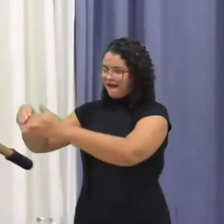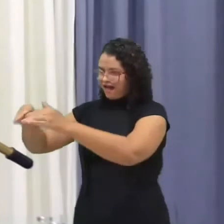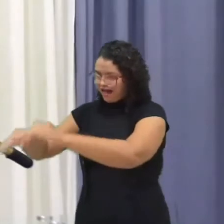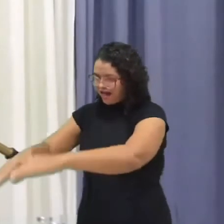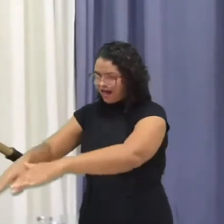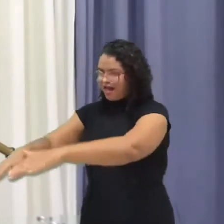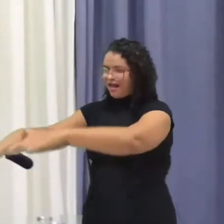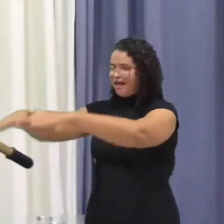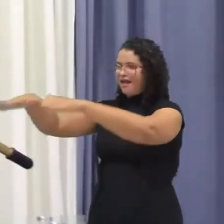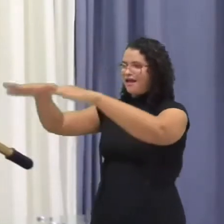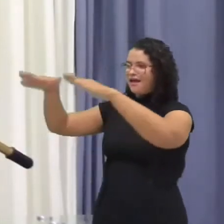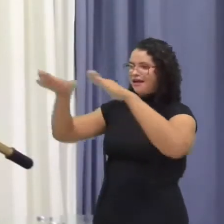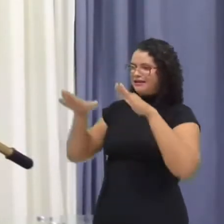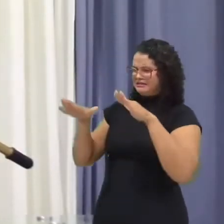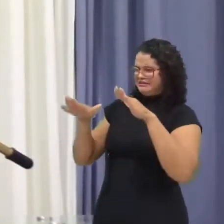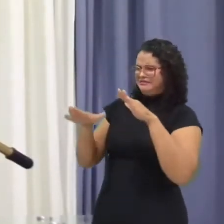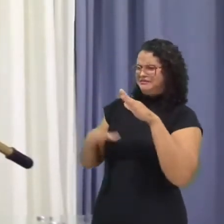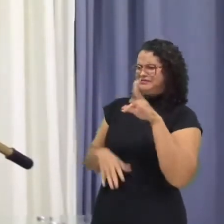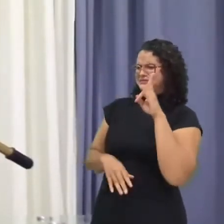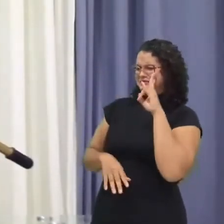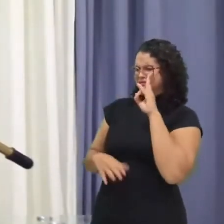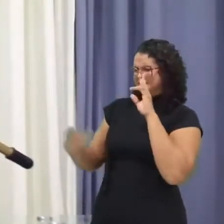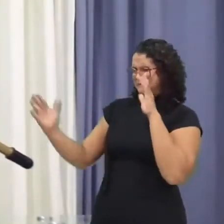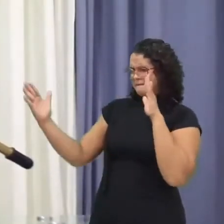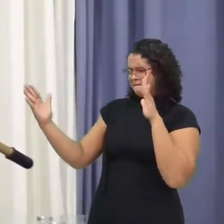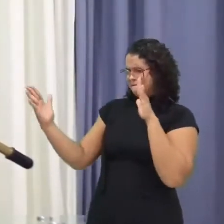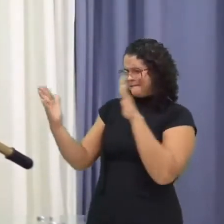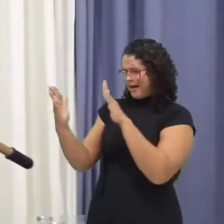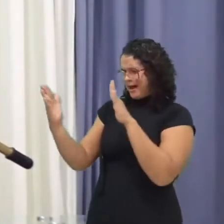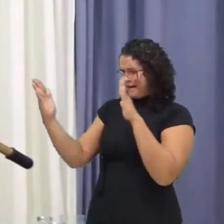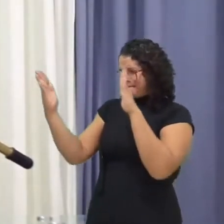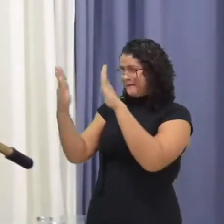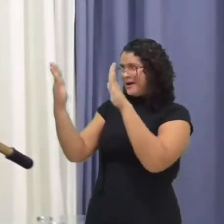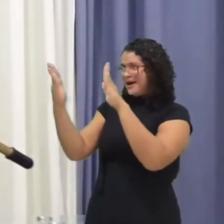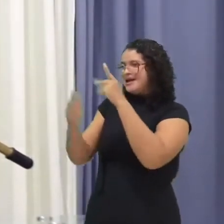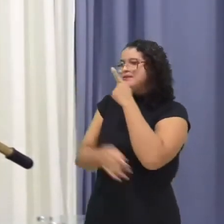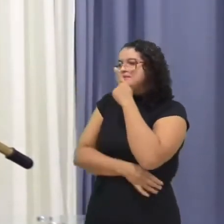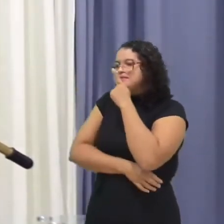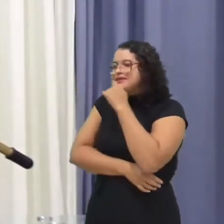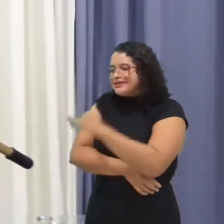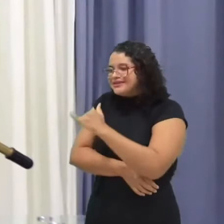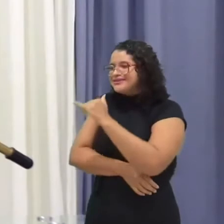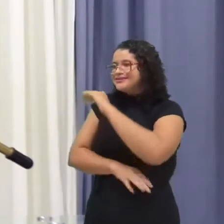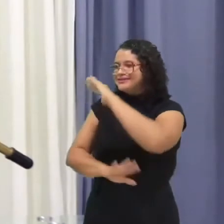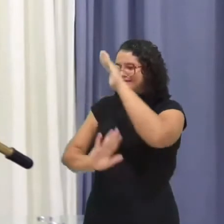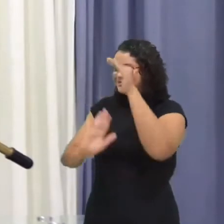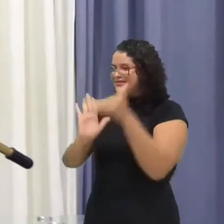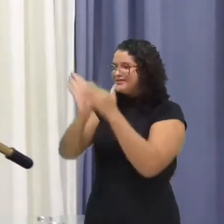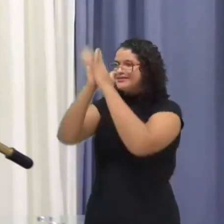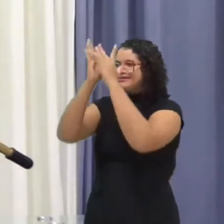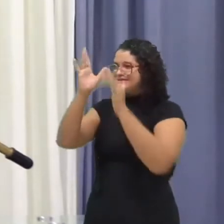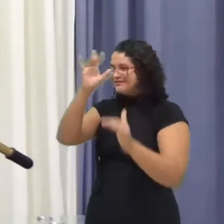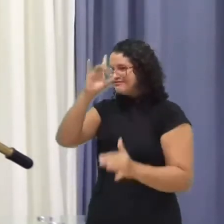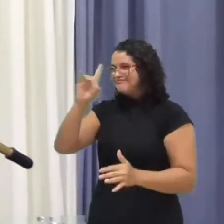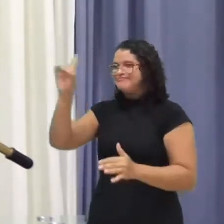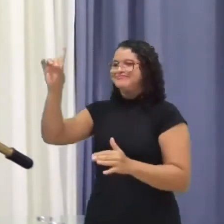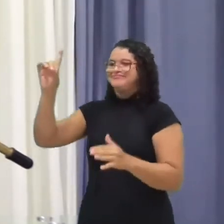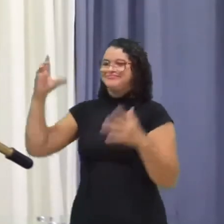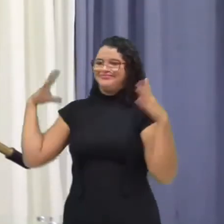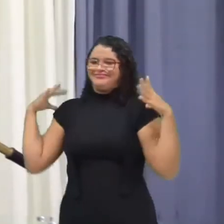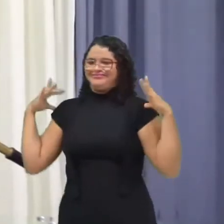olhar assim, face a face, o Pai, e toda a sua glória e os seus santos